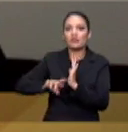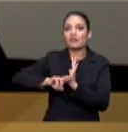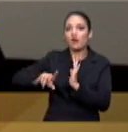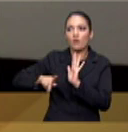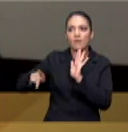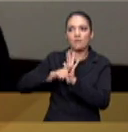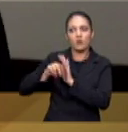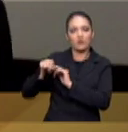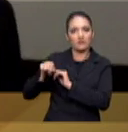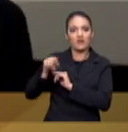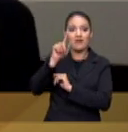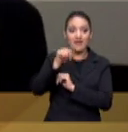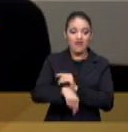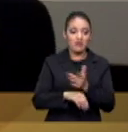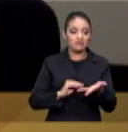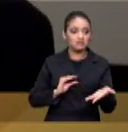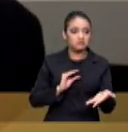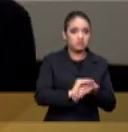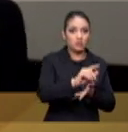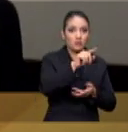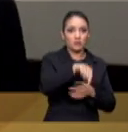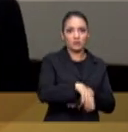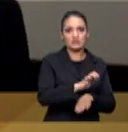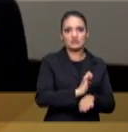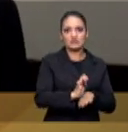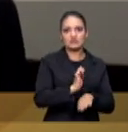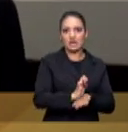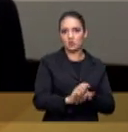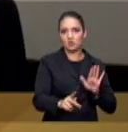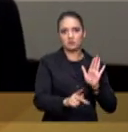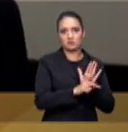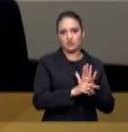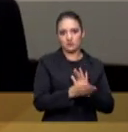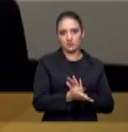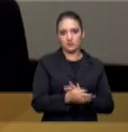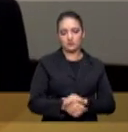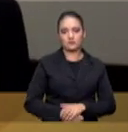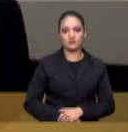A titularidade é dos estados.